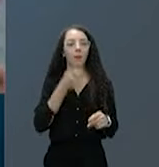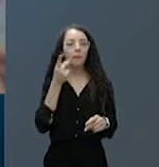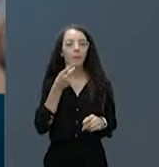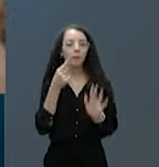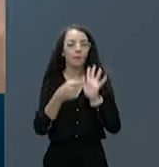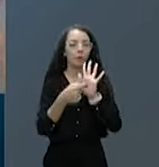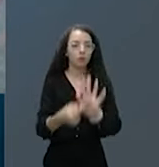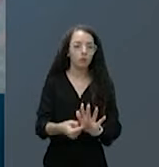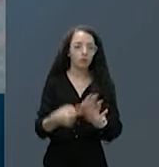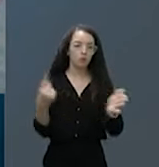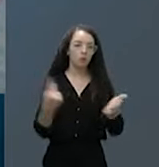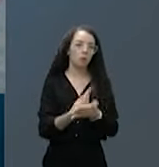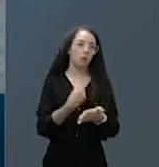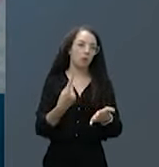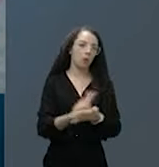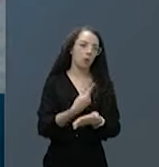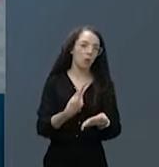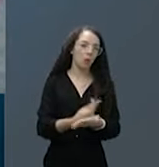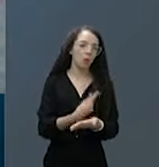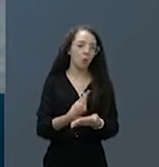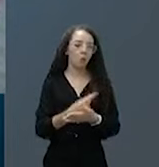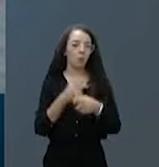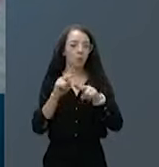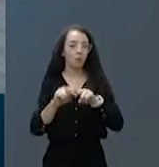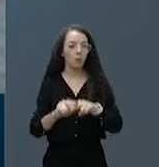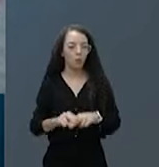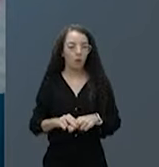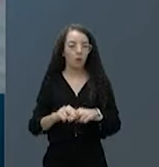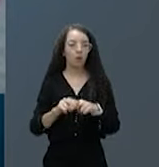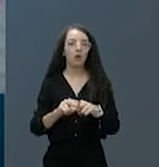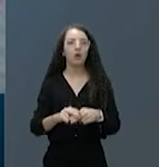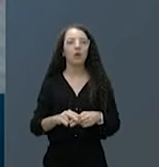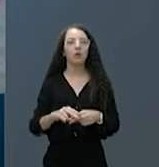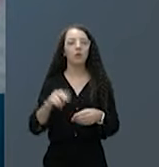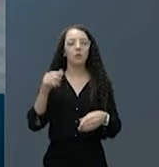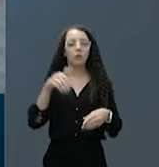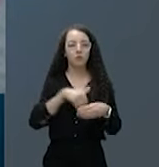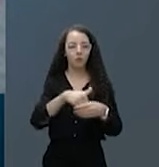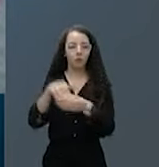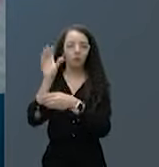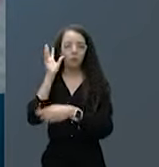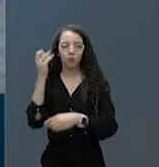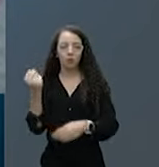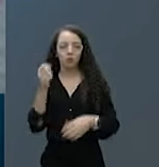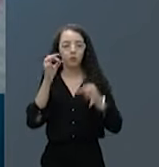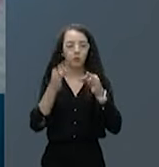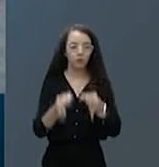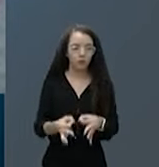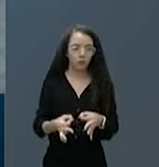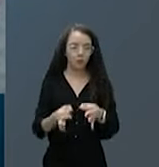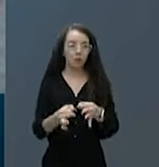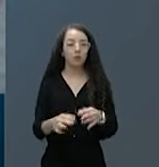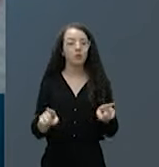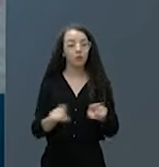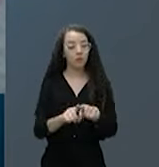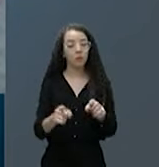no acórdão proferido por este tribunal, fez-se necessário, até em atenção ao princípio da cooperação,